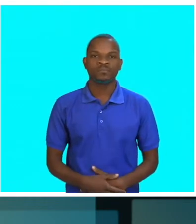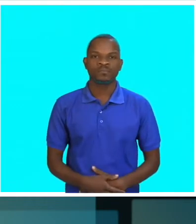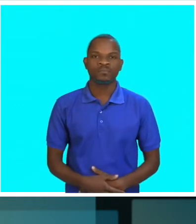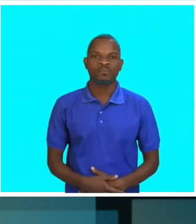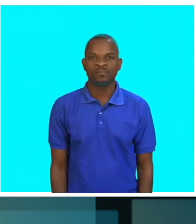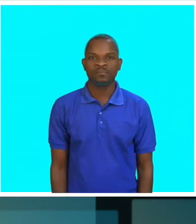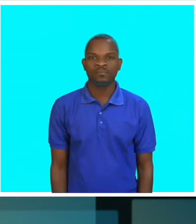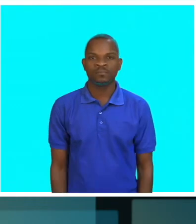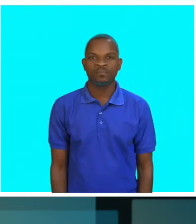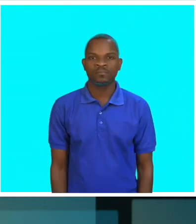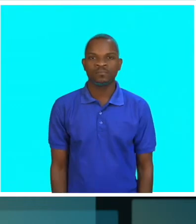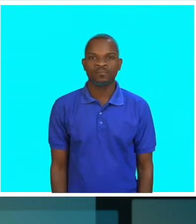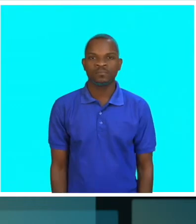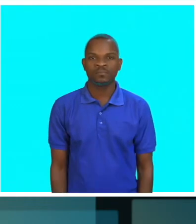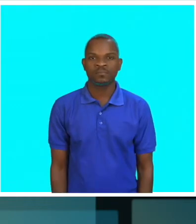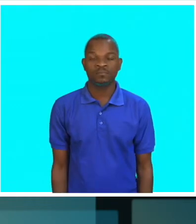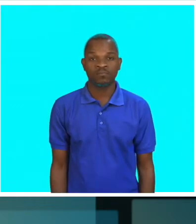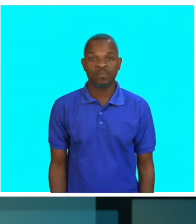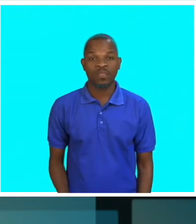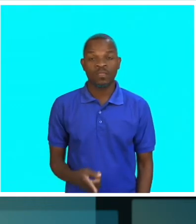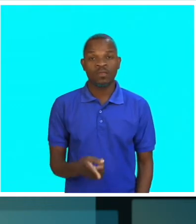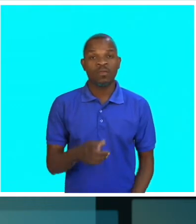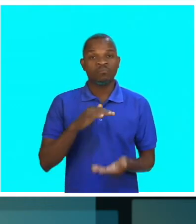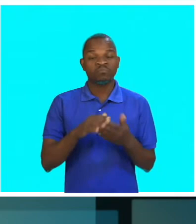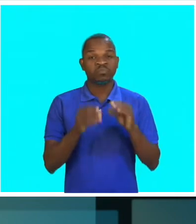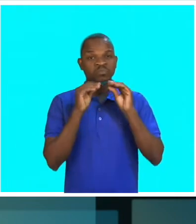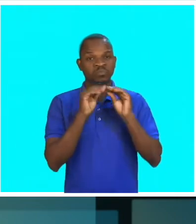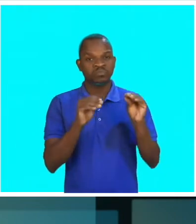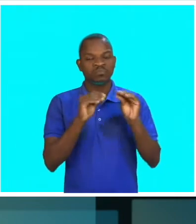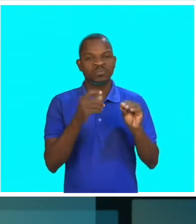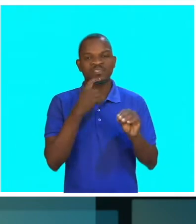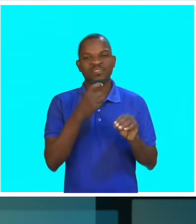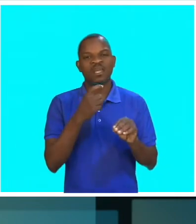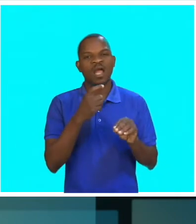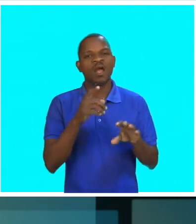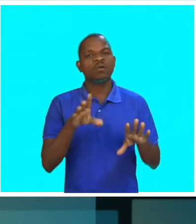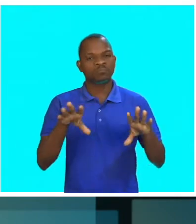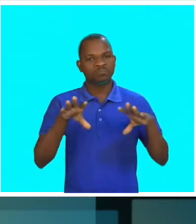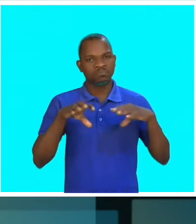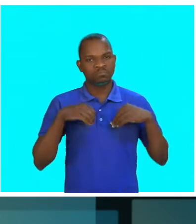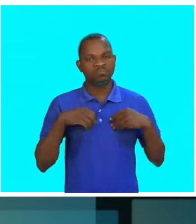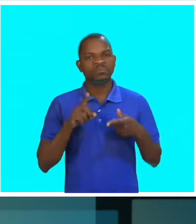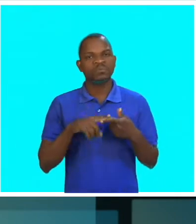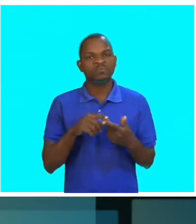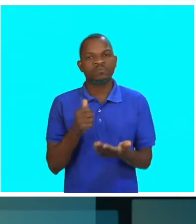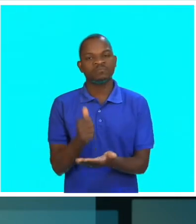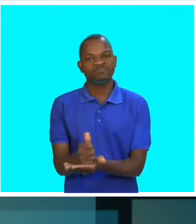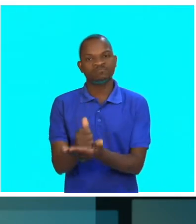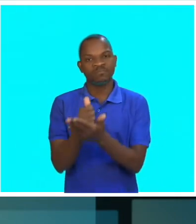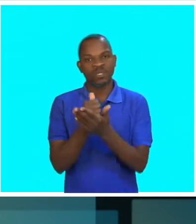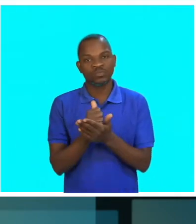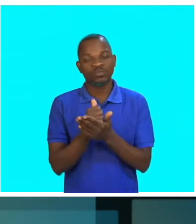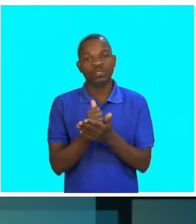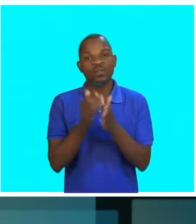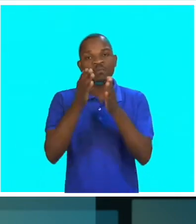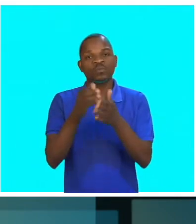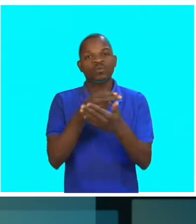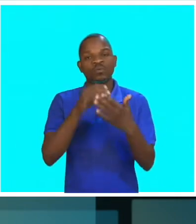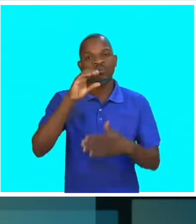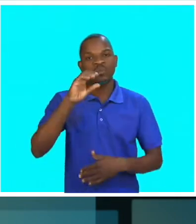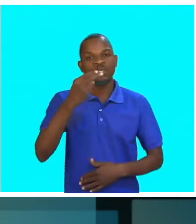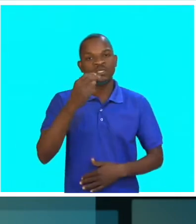ABC da vida. A treinadora é muito grata Chiquinho Conde, ela diz que foi o seu impulsionador para não